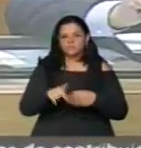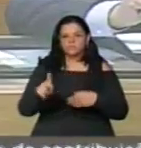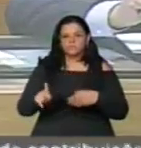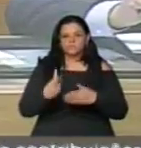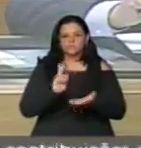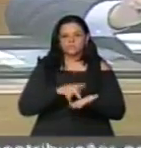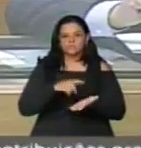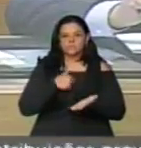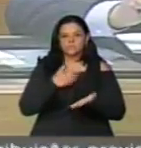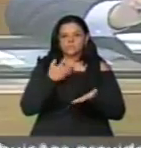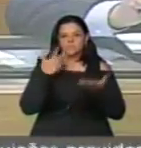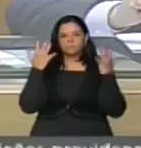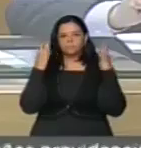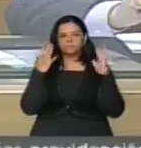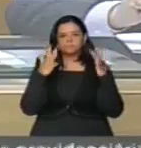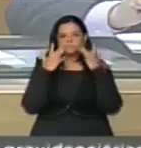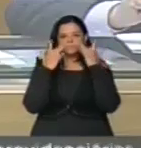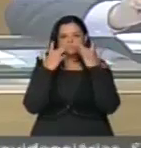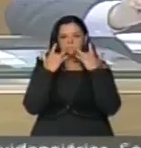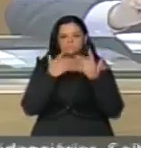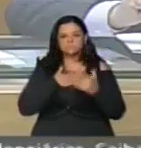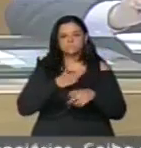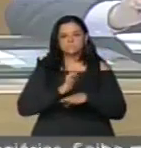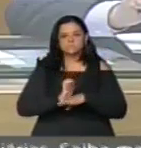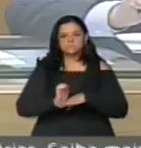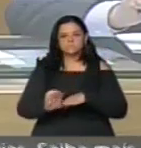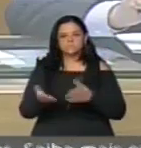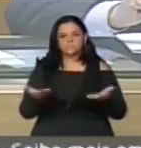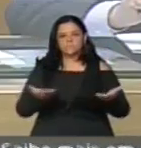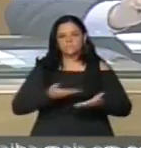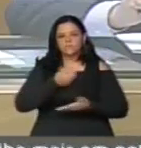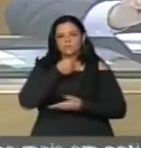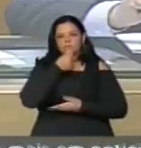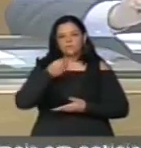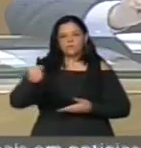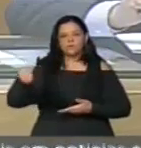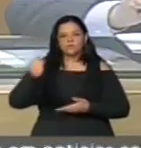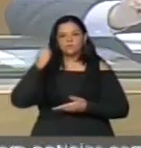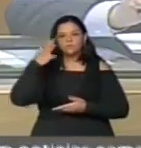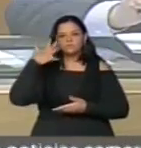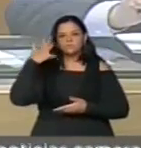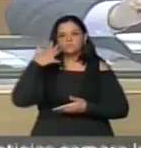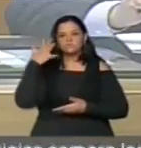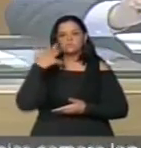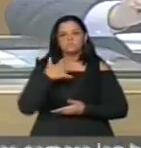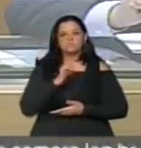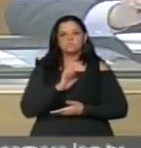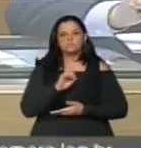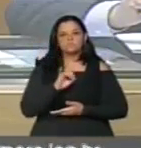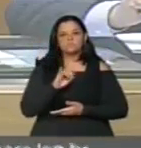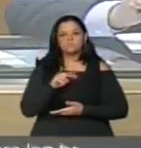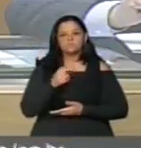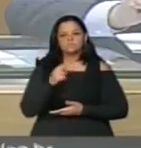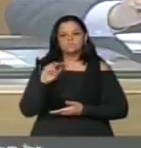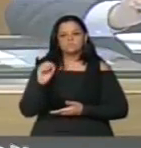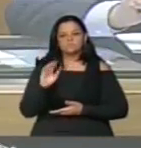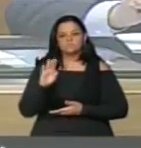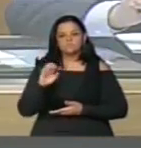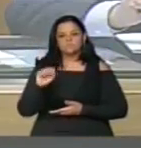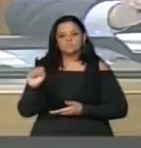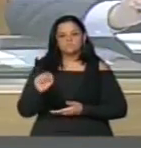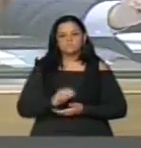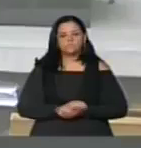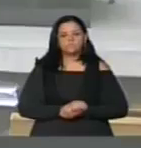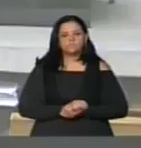professores no meu estado do Ceará. E agora, passando a palavra para o deputado Edinho Beis, depois, em seguida, deputado Padre